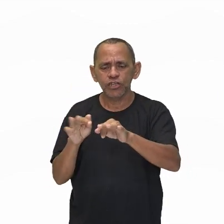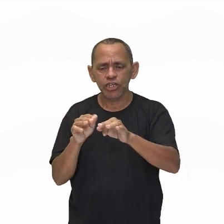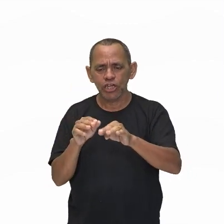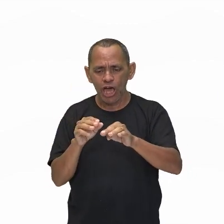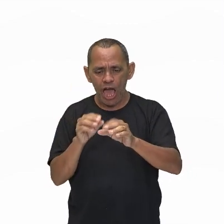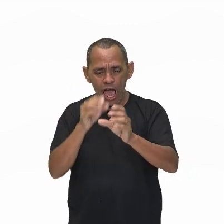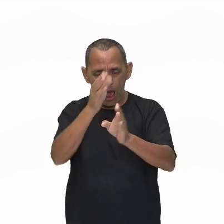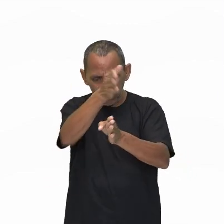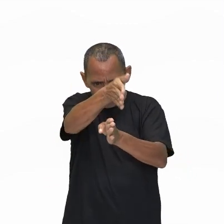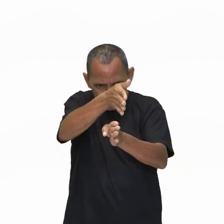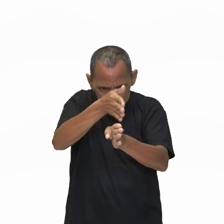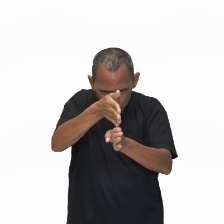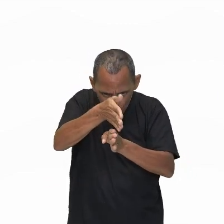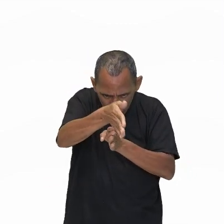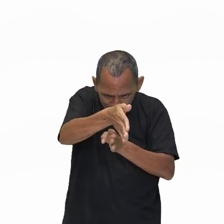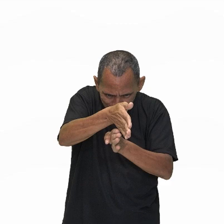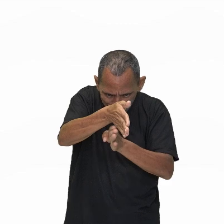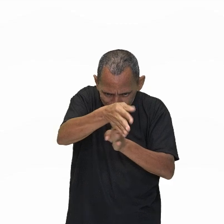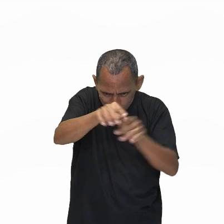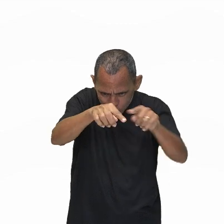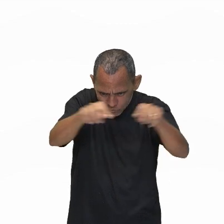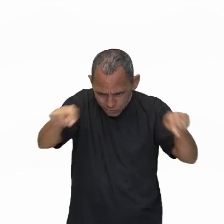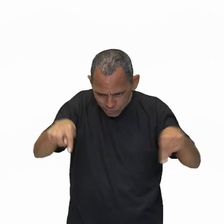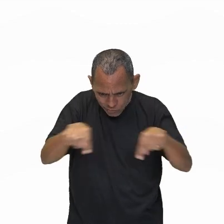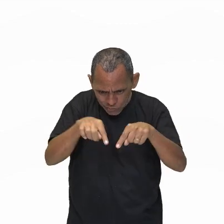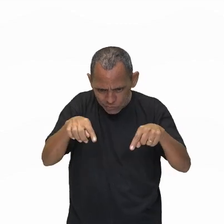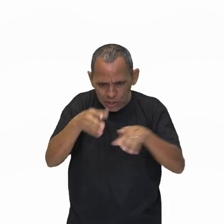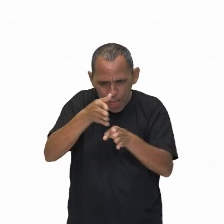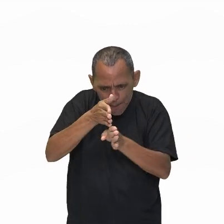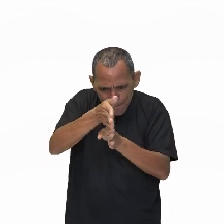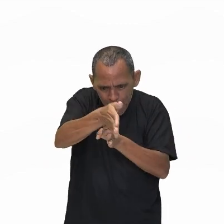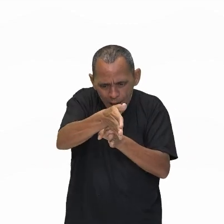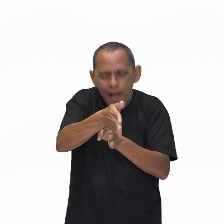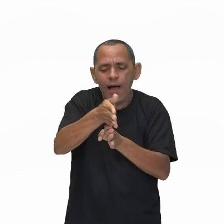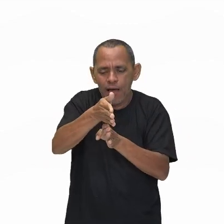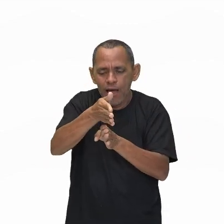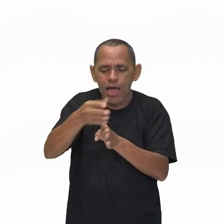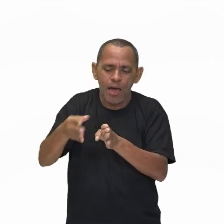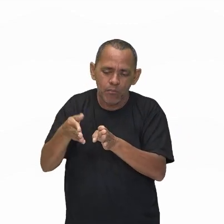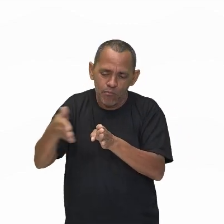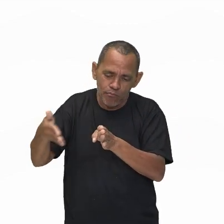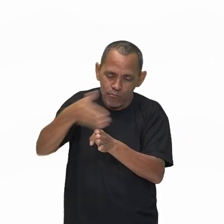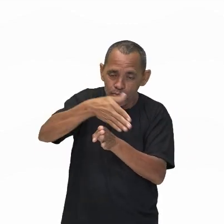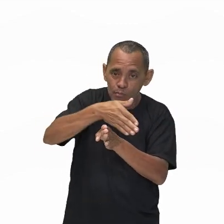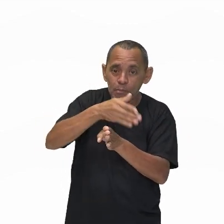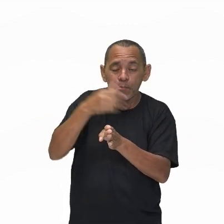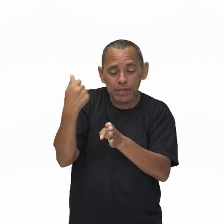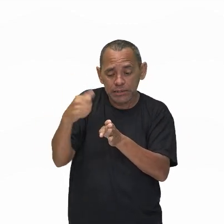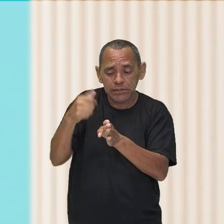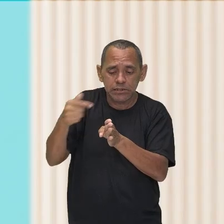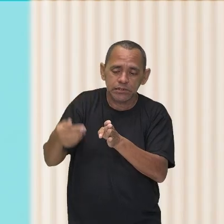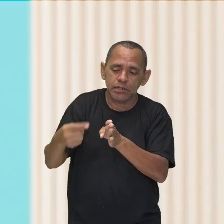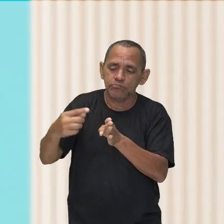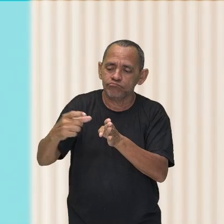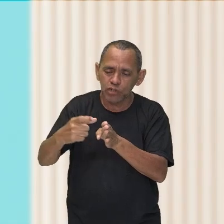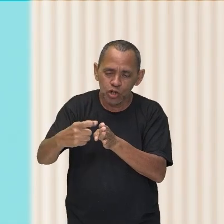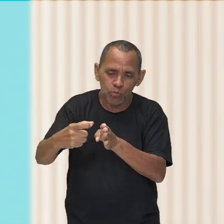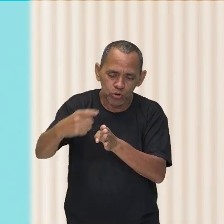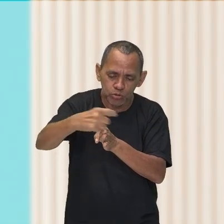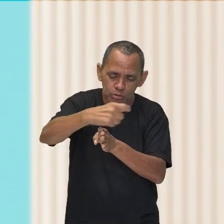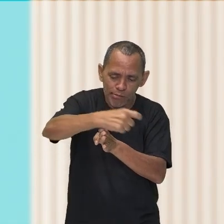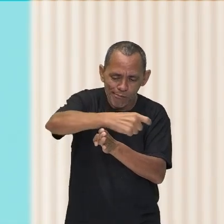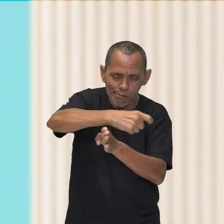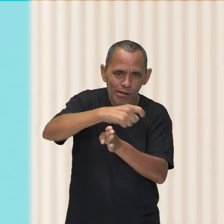do meio-campo e esteja no campo de ataque. Então, esse daí é o futebol de botão,